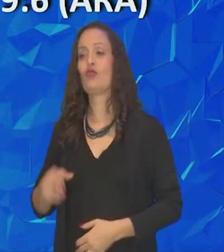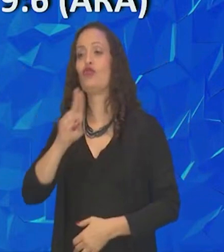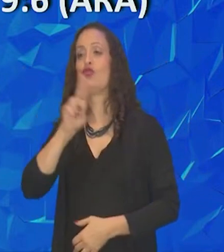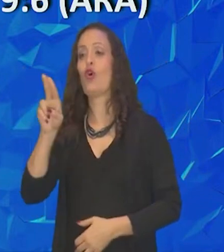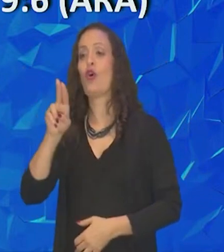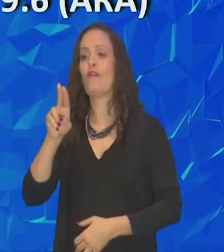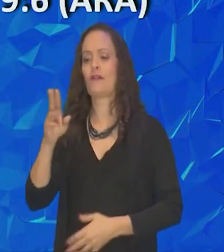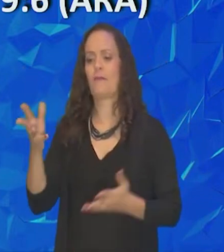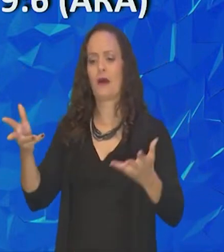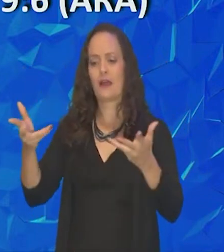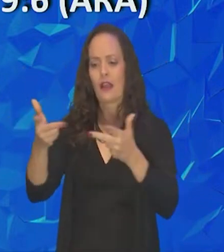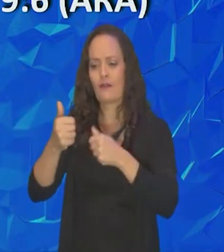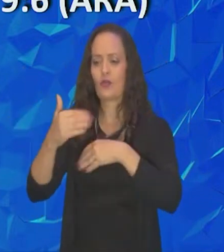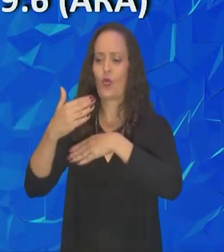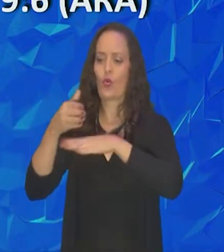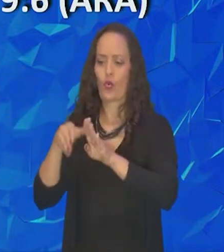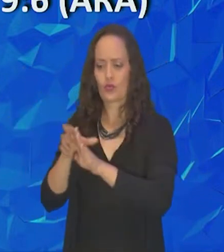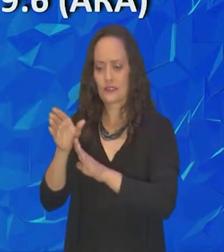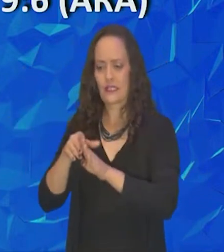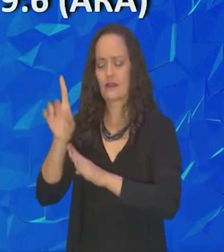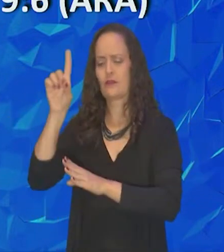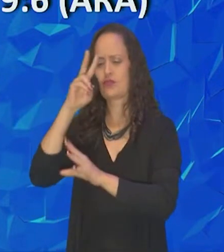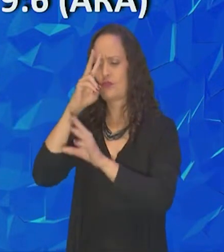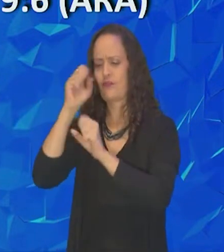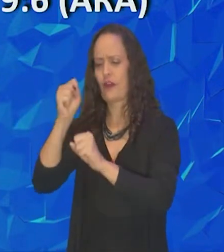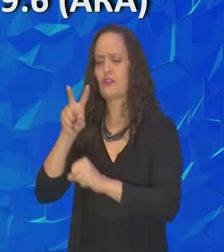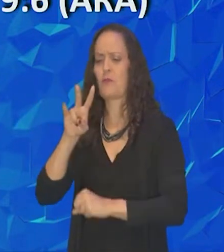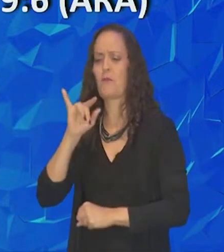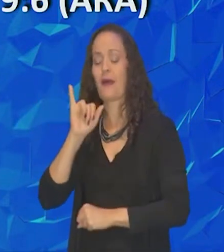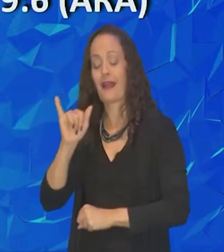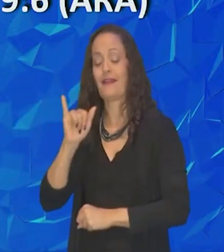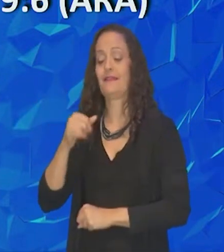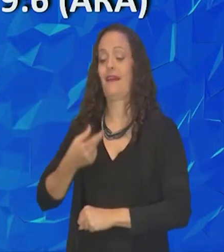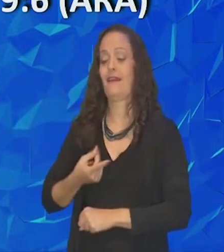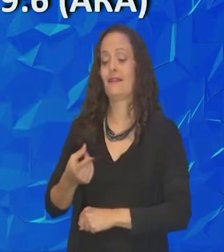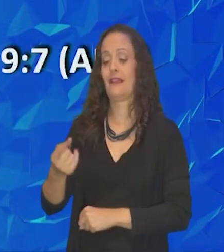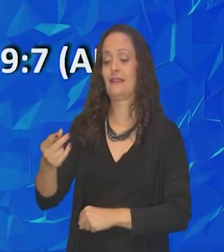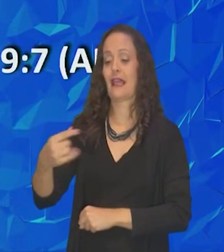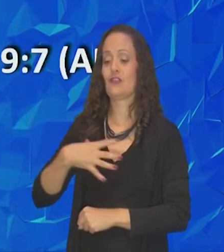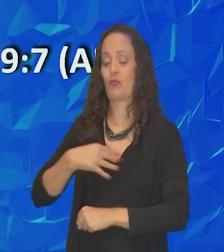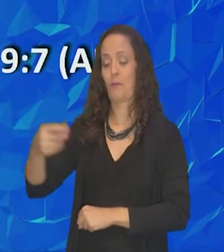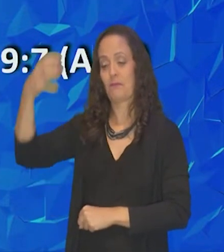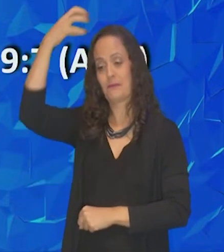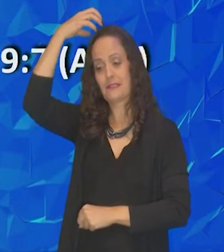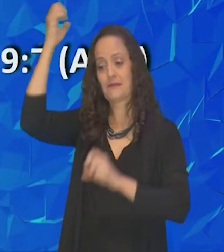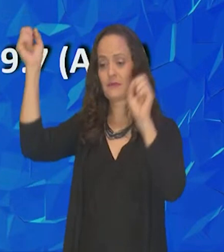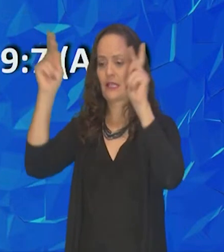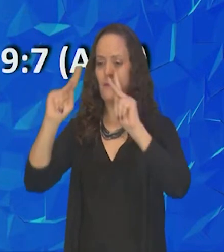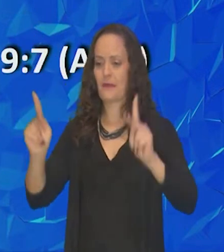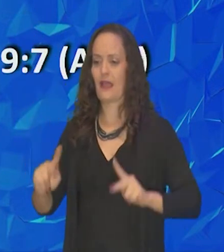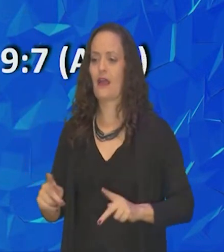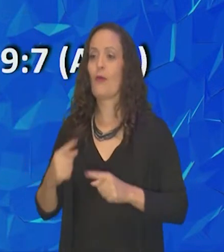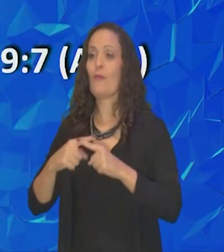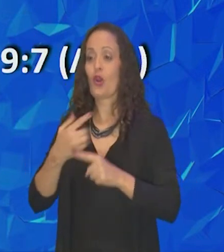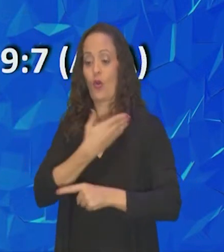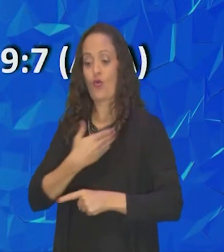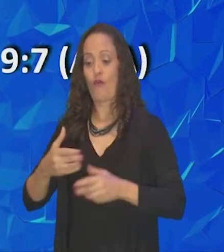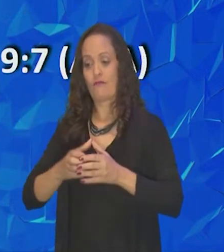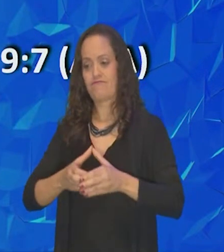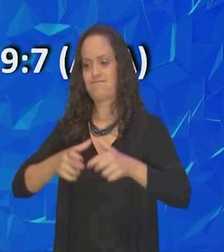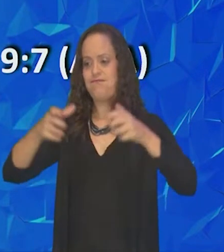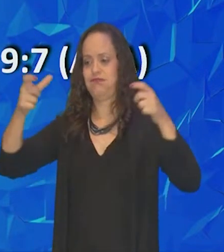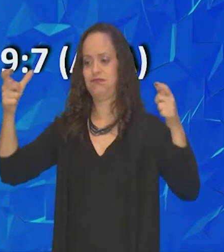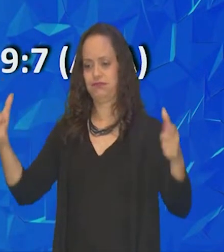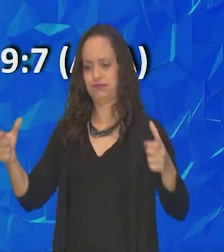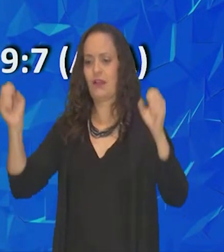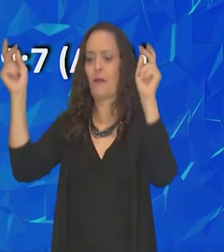será maravilhoso, conselheiro, Deus forte, Pai da eternidade, príncipe da paz, para que se aumente o seu governo e venha a paz sem